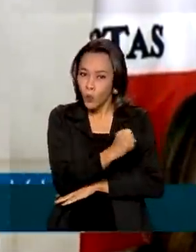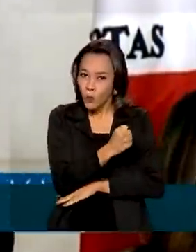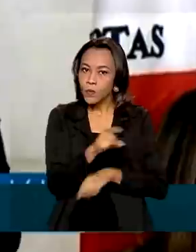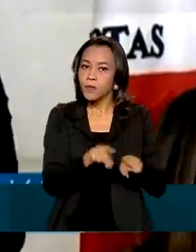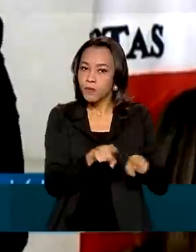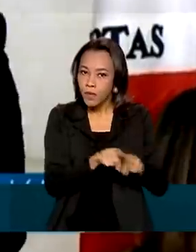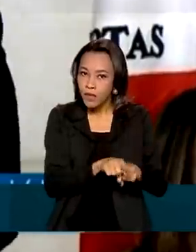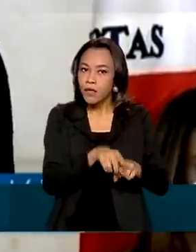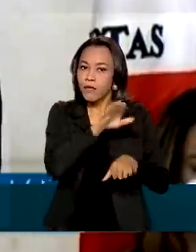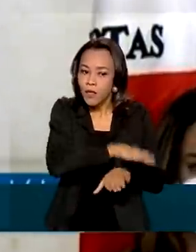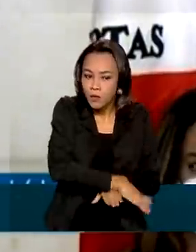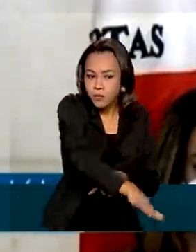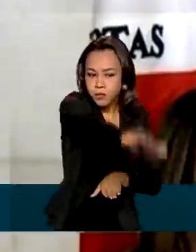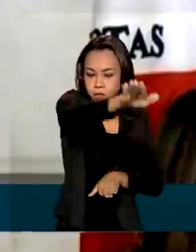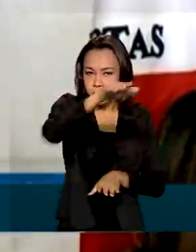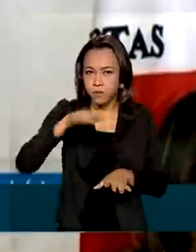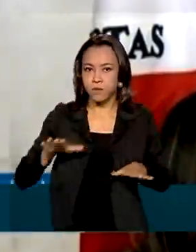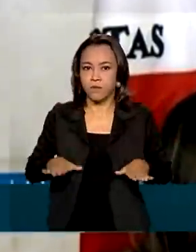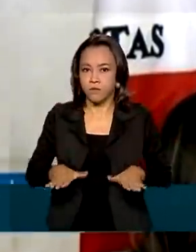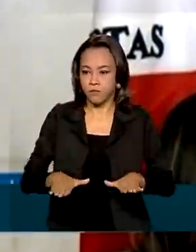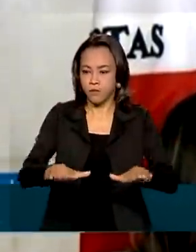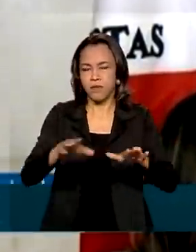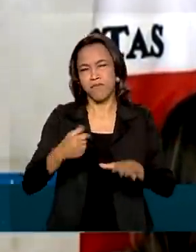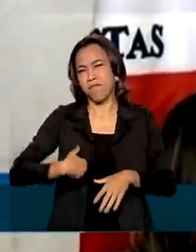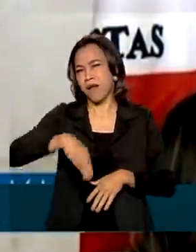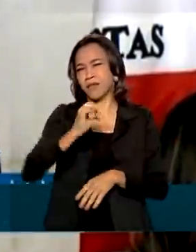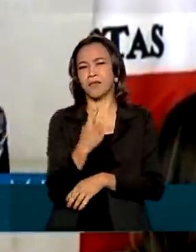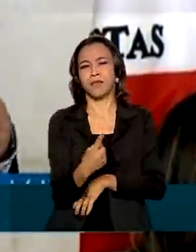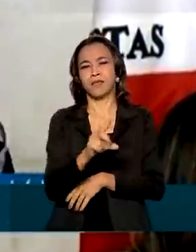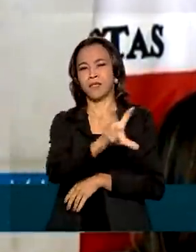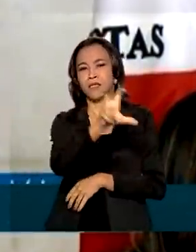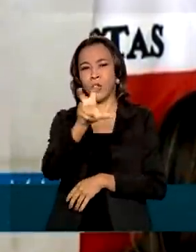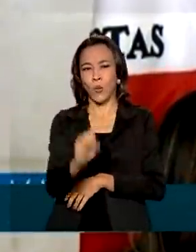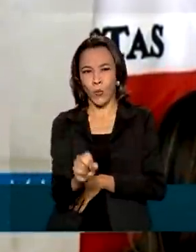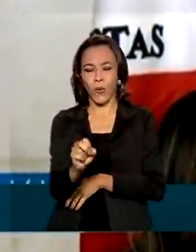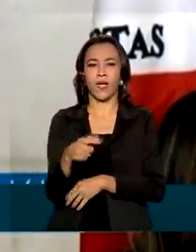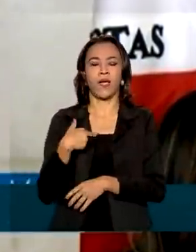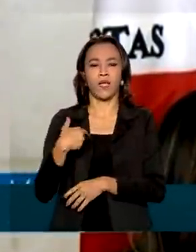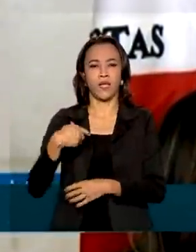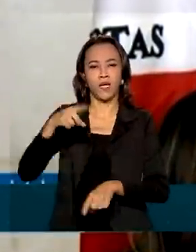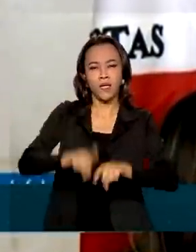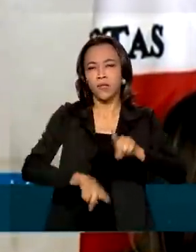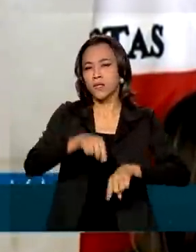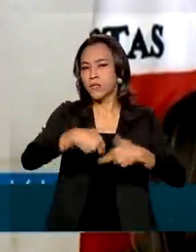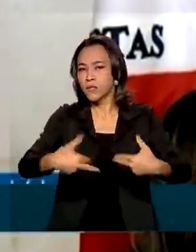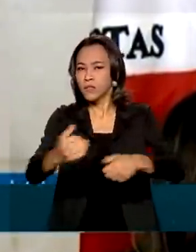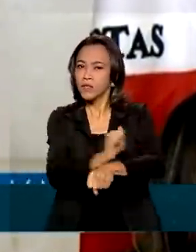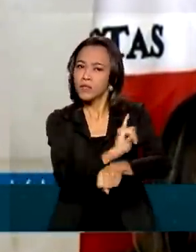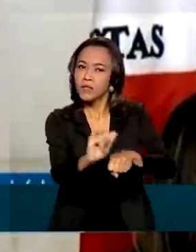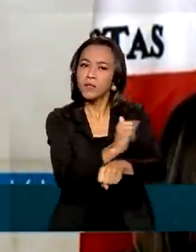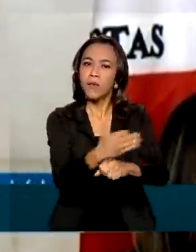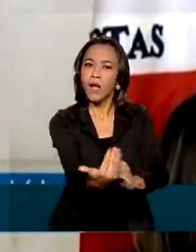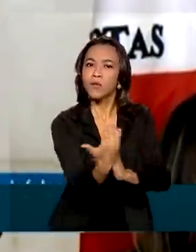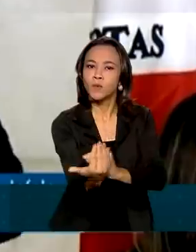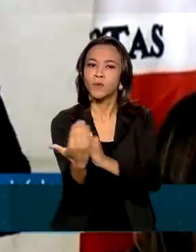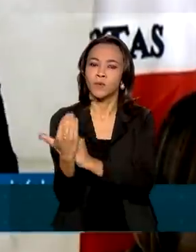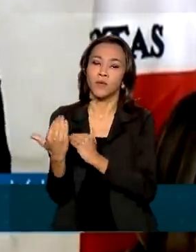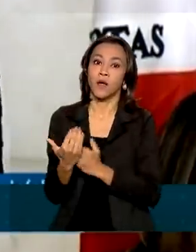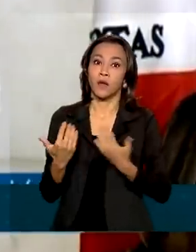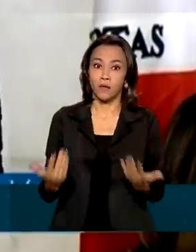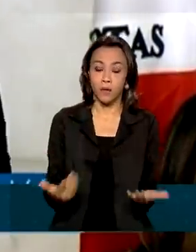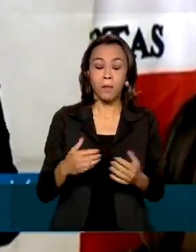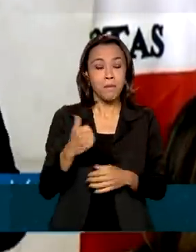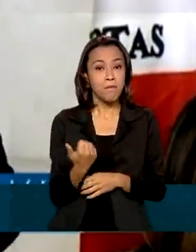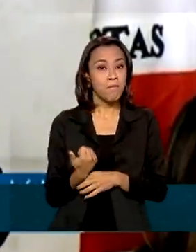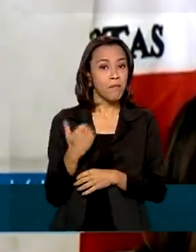adicionais, os mais de 150 dispositivos, as 115 obras de contenção, as mais